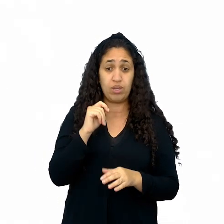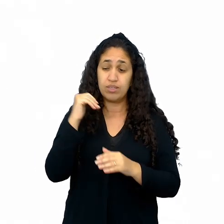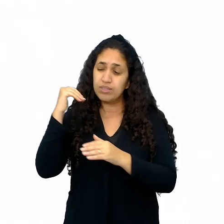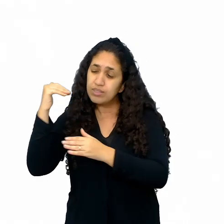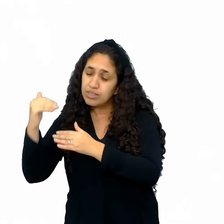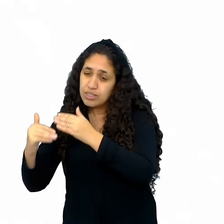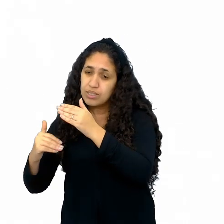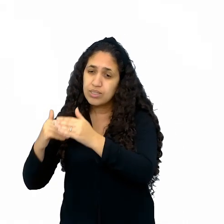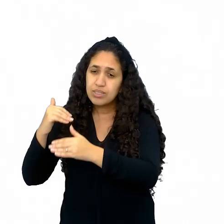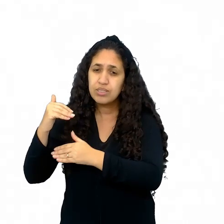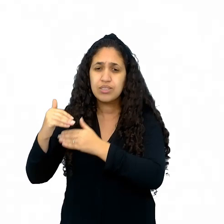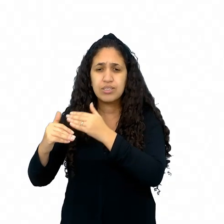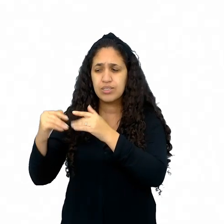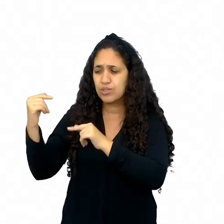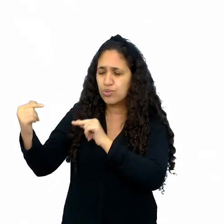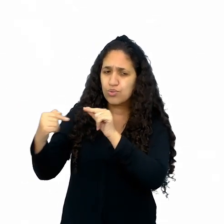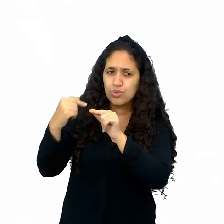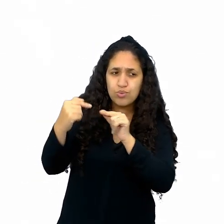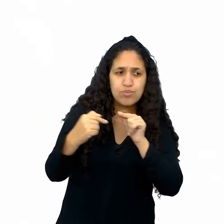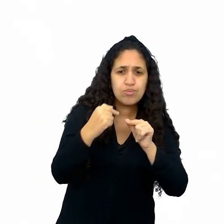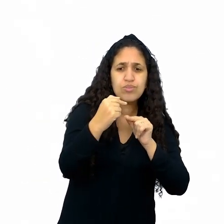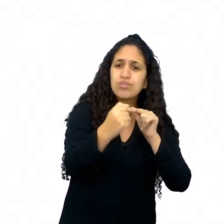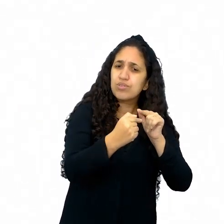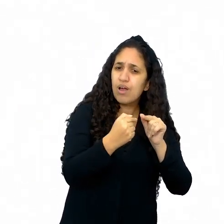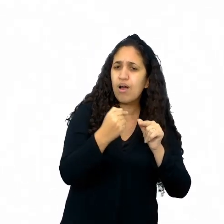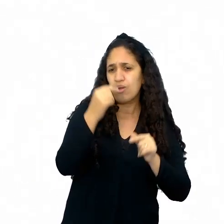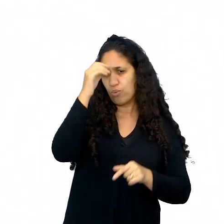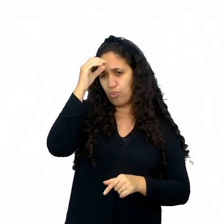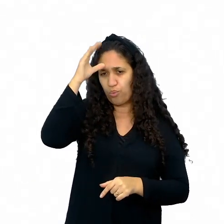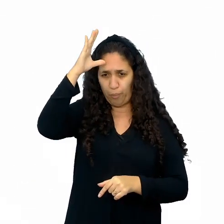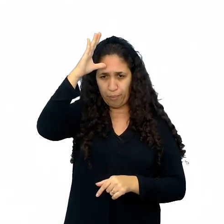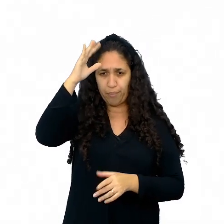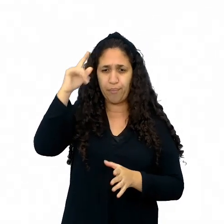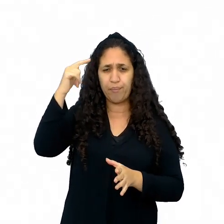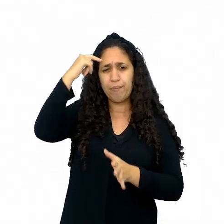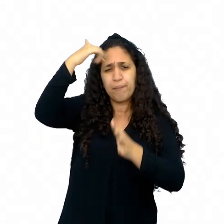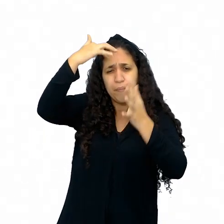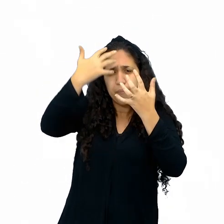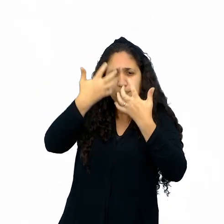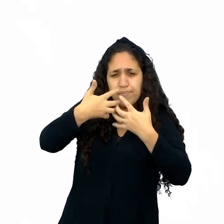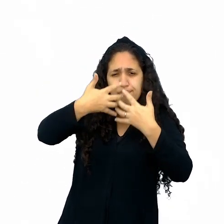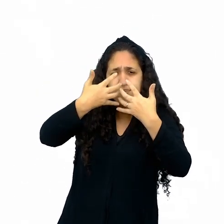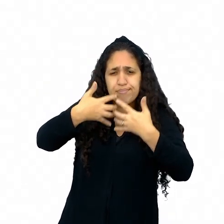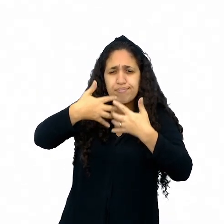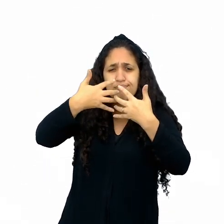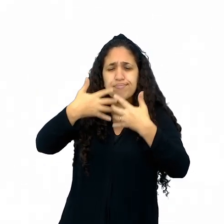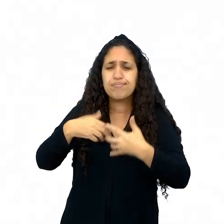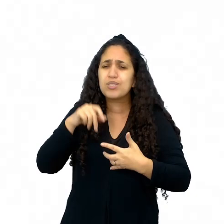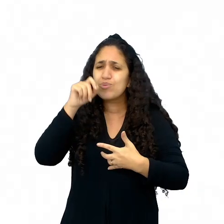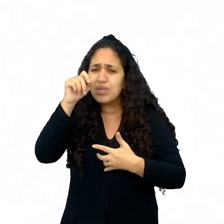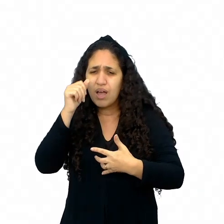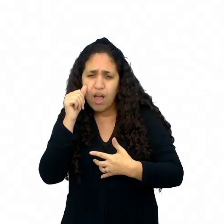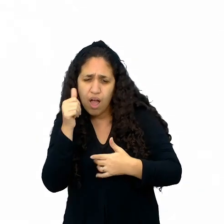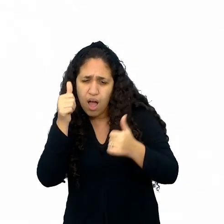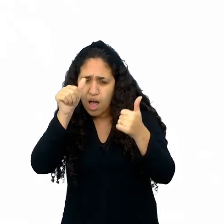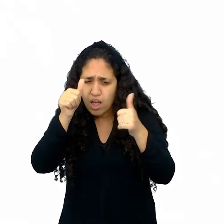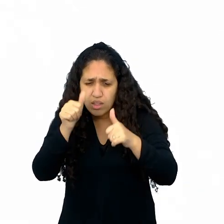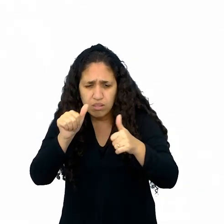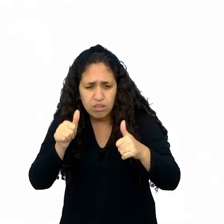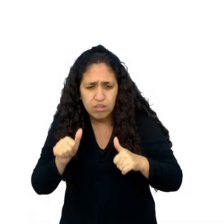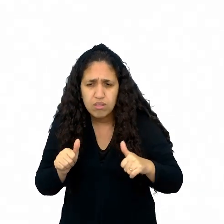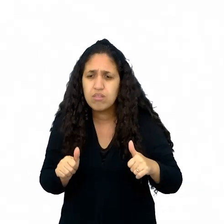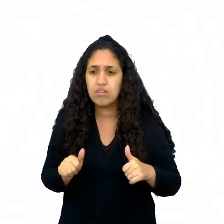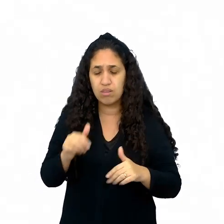processos, nesses objetos de conhecimento, cujo processo cognitivo central é o de analisar.